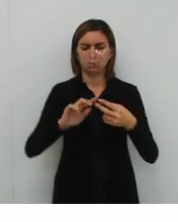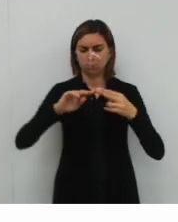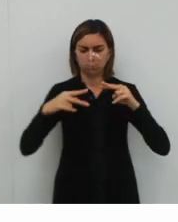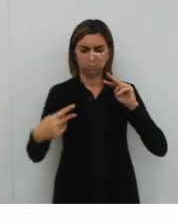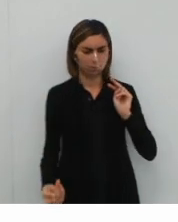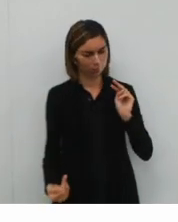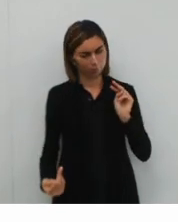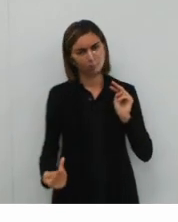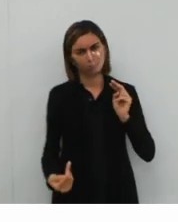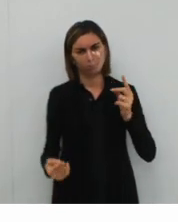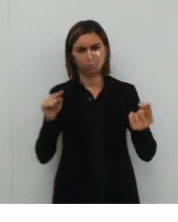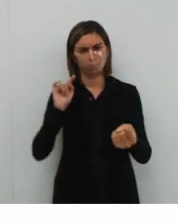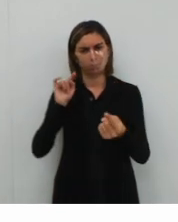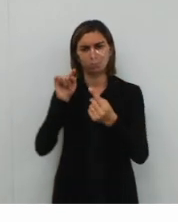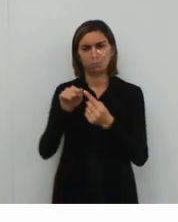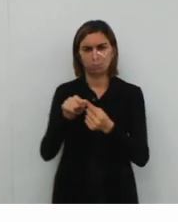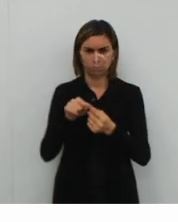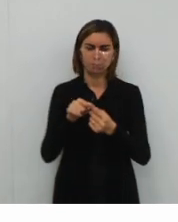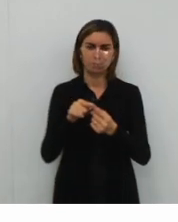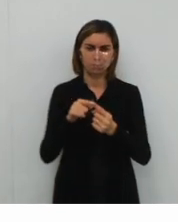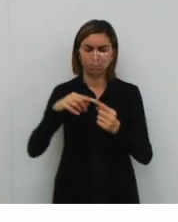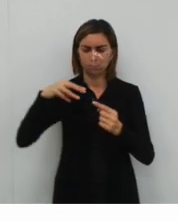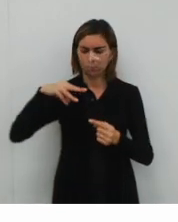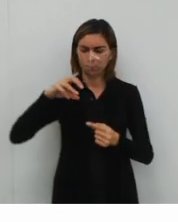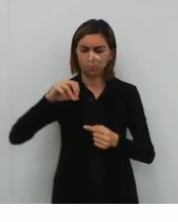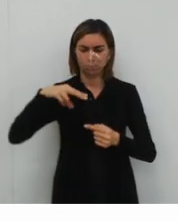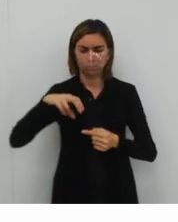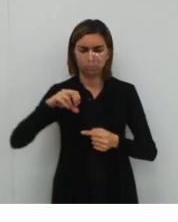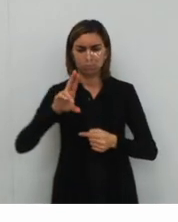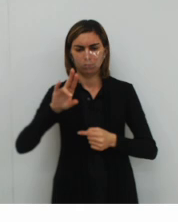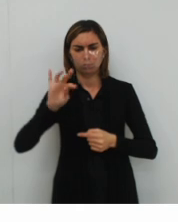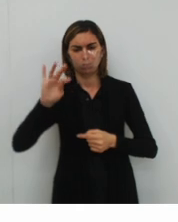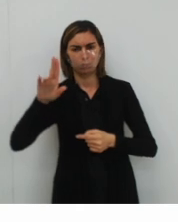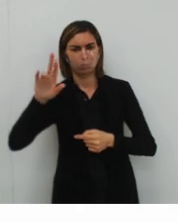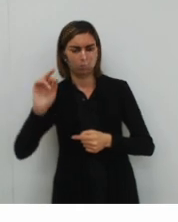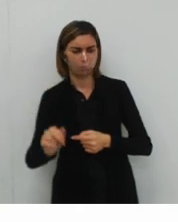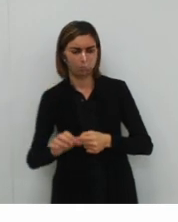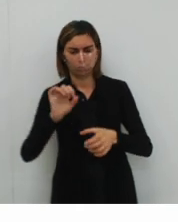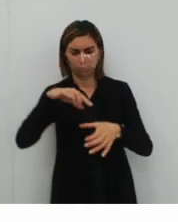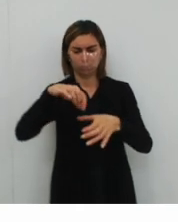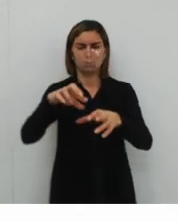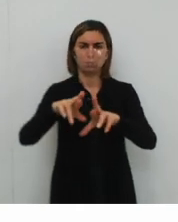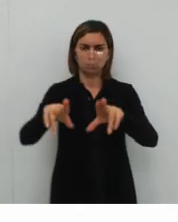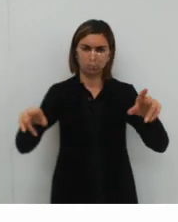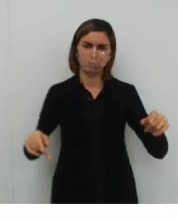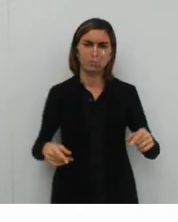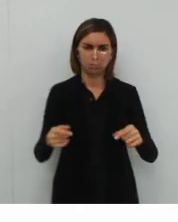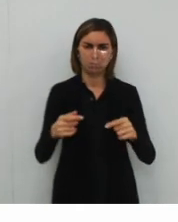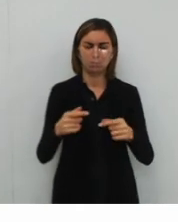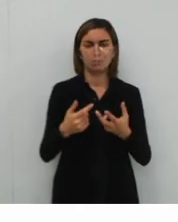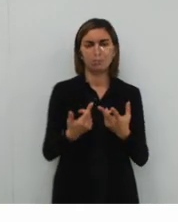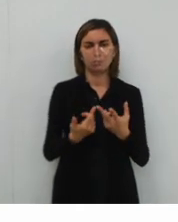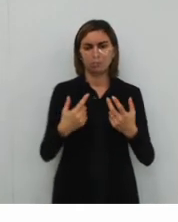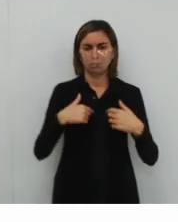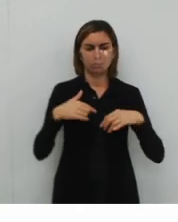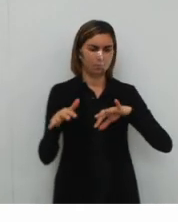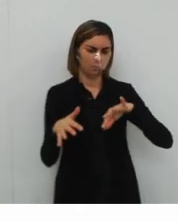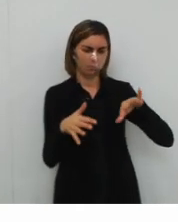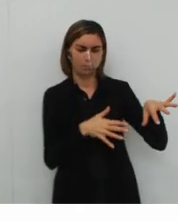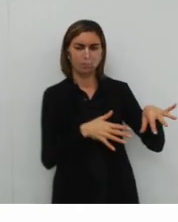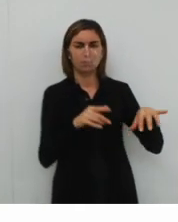genética que está relacionado à monocultura. Se eu planto apenas uma variedade agrícola, eu deixo